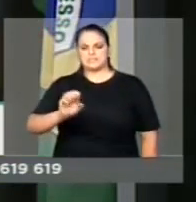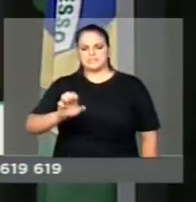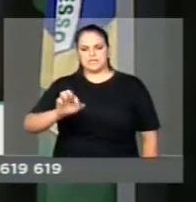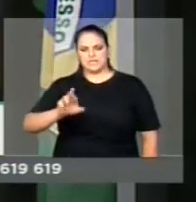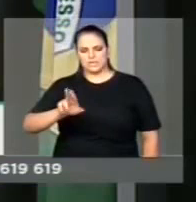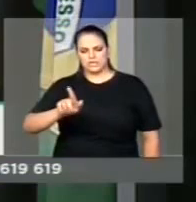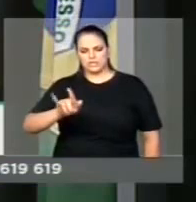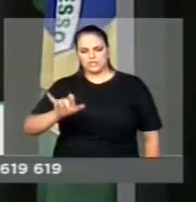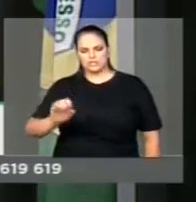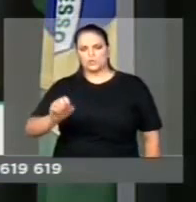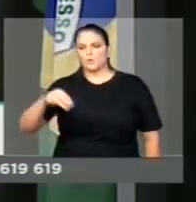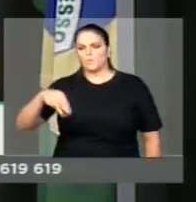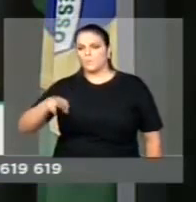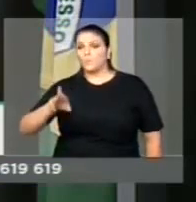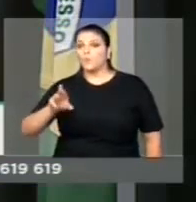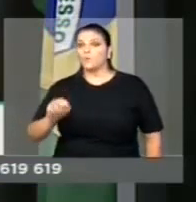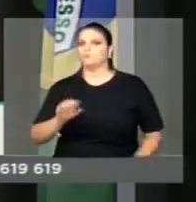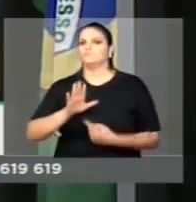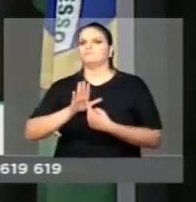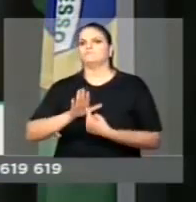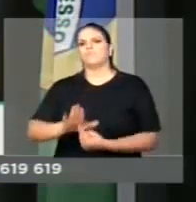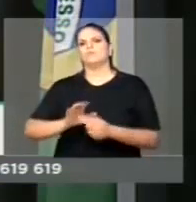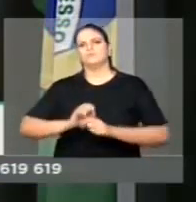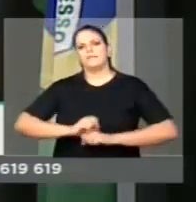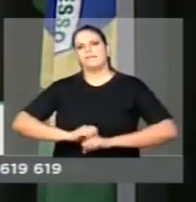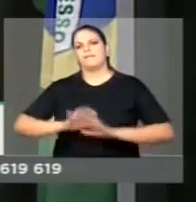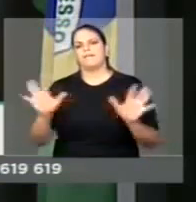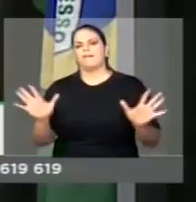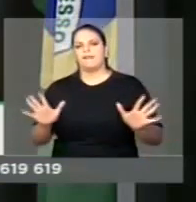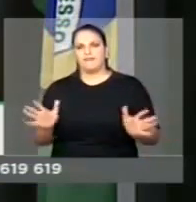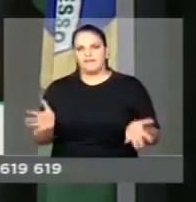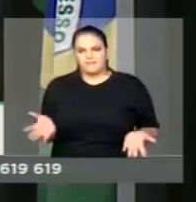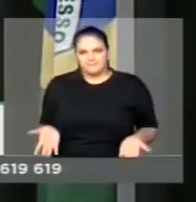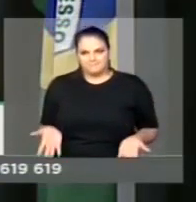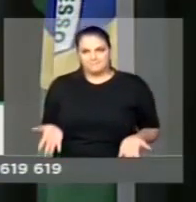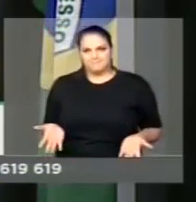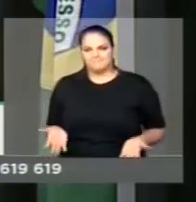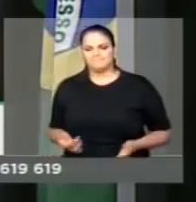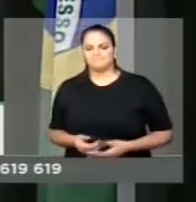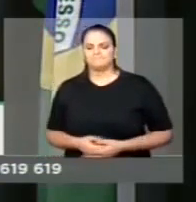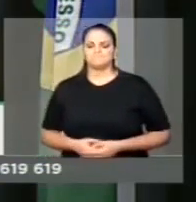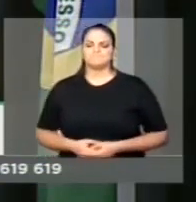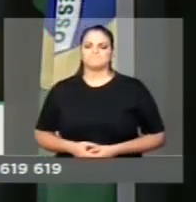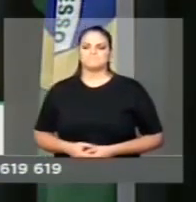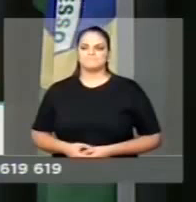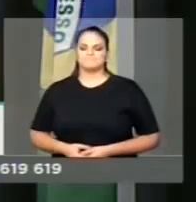desde que o atual quase ministro da Casa Civil assumiu em 2003.